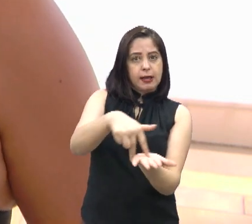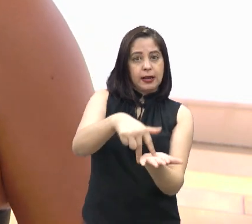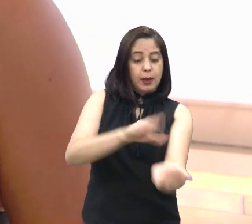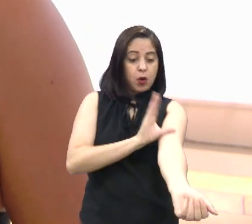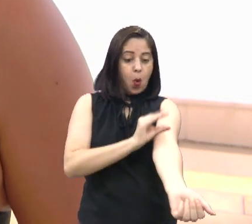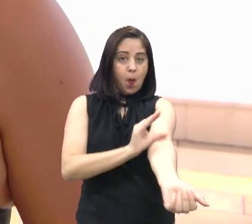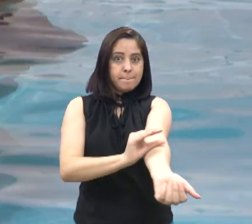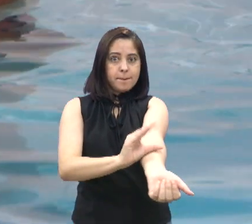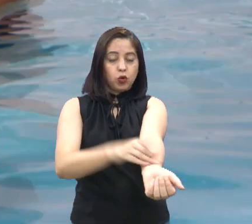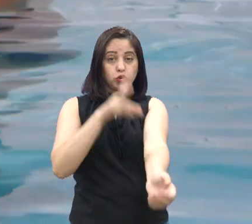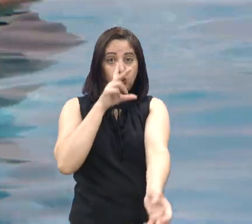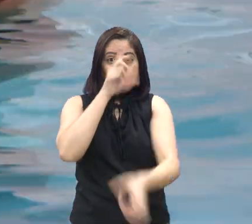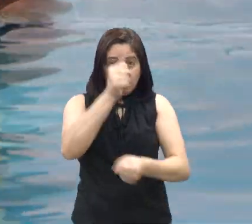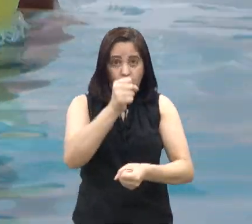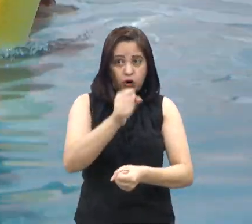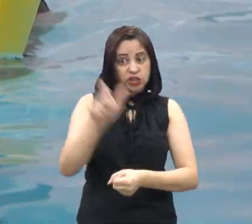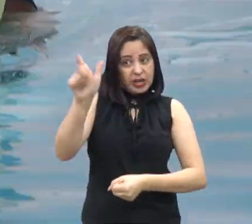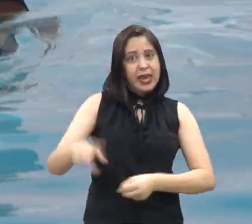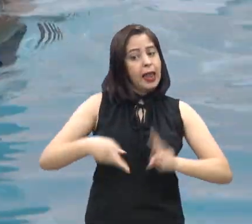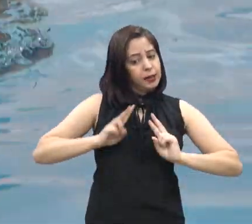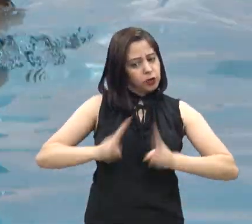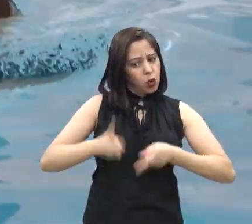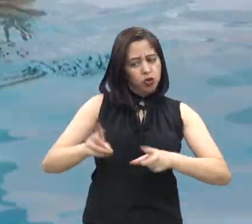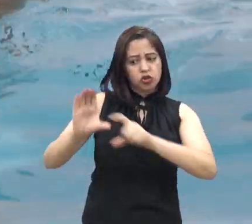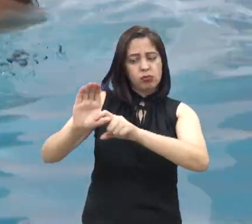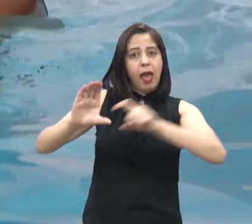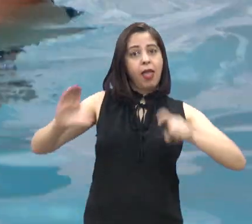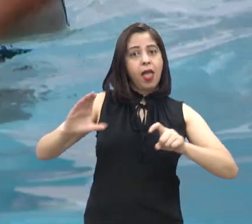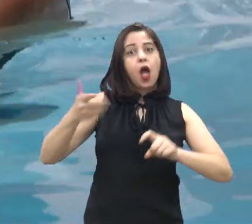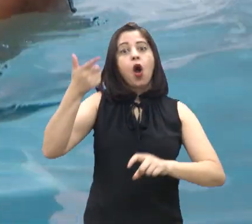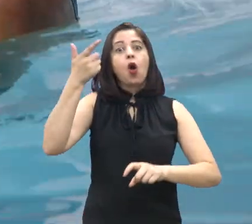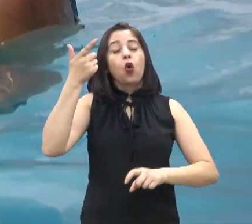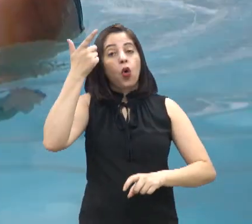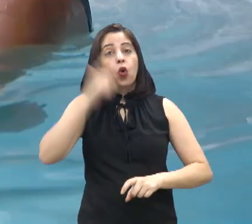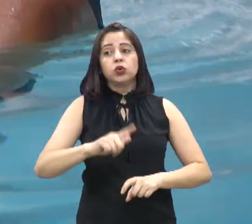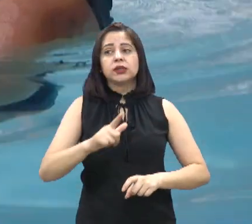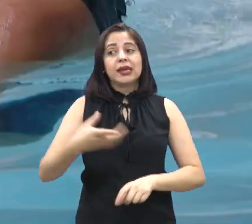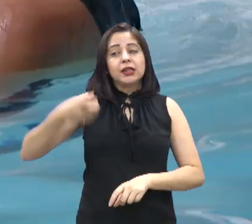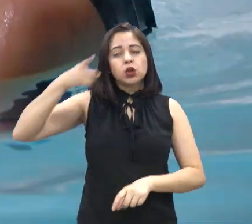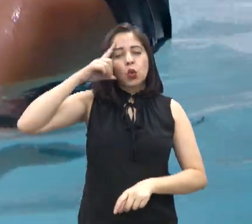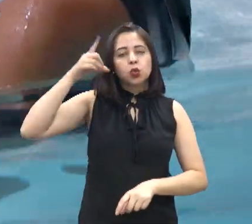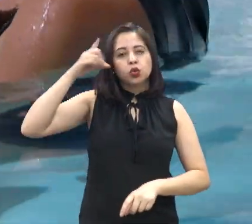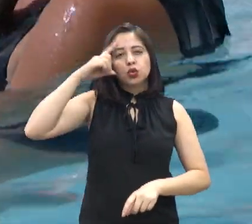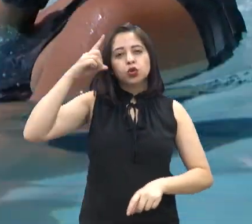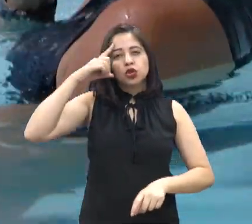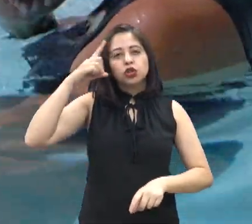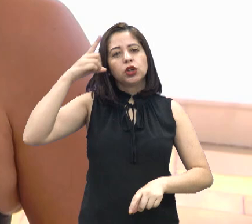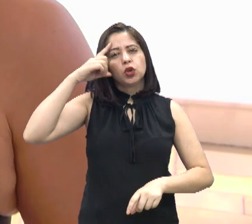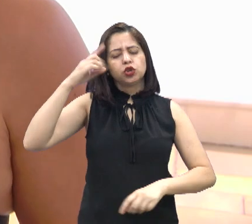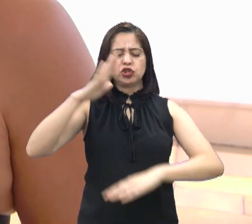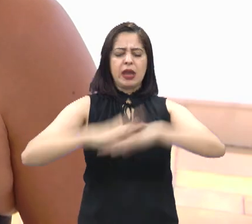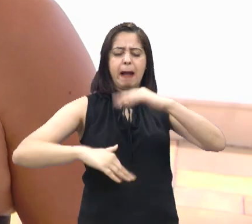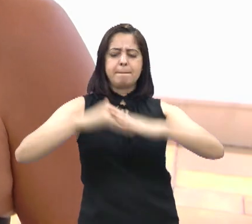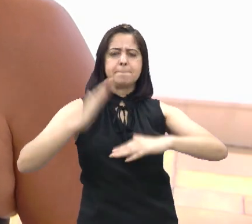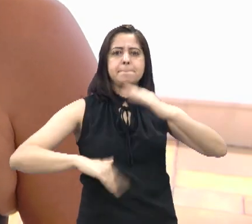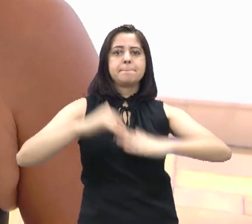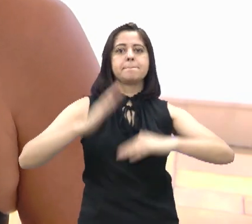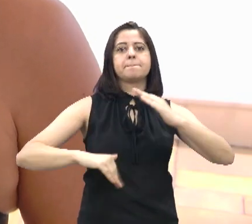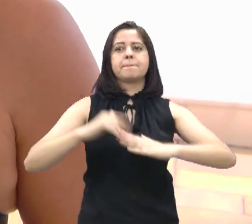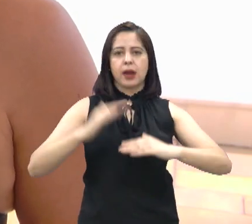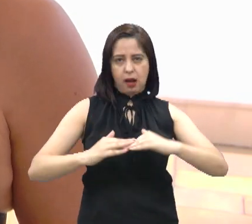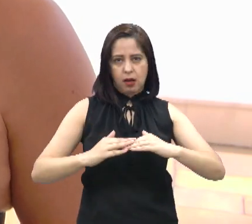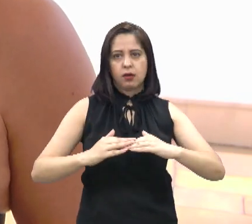ela autonomia de continuar fazendo o básico do dia a dia, né? Ainda que seja com auxílio, mas fazendo